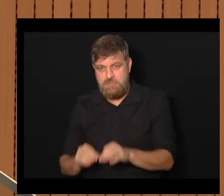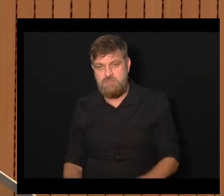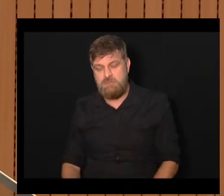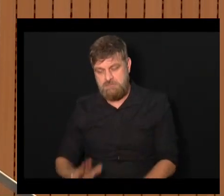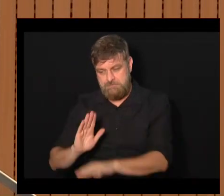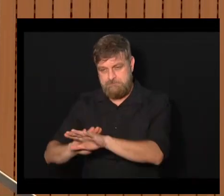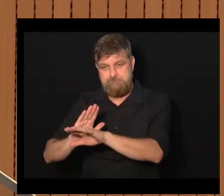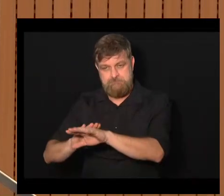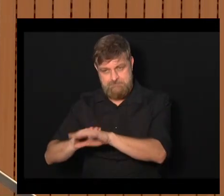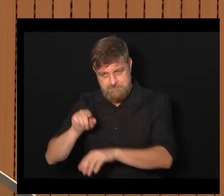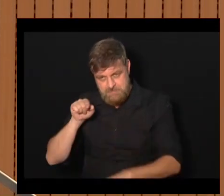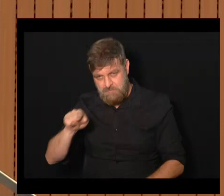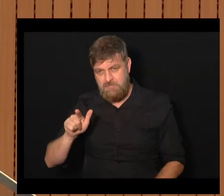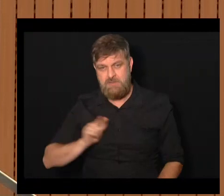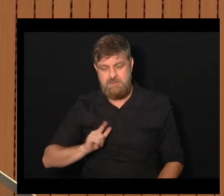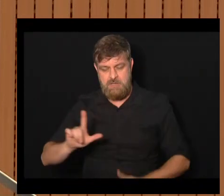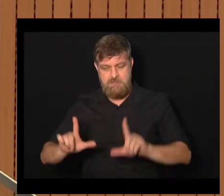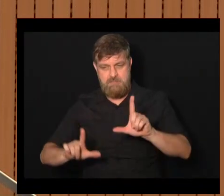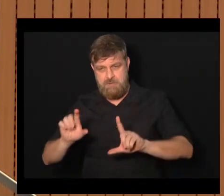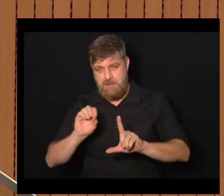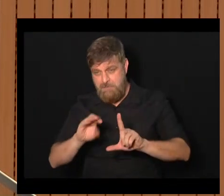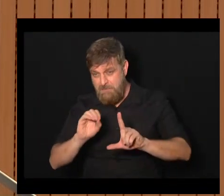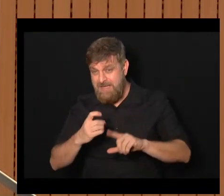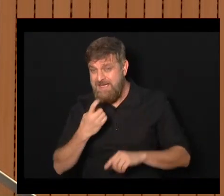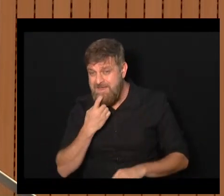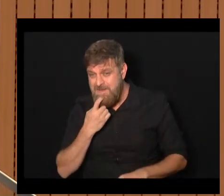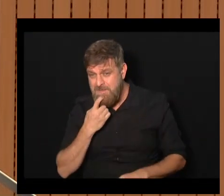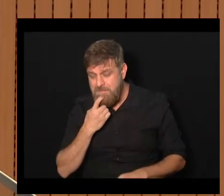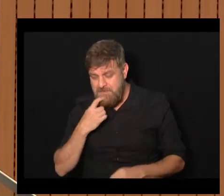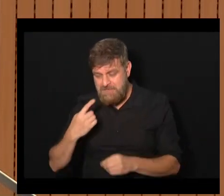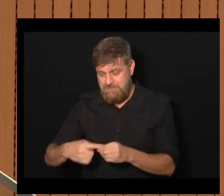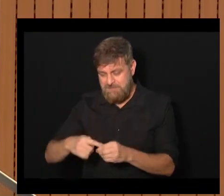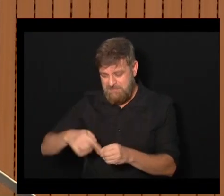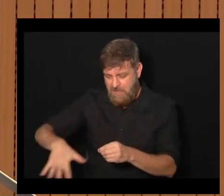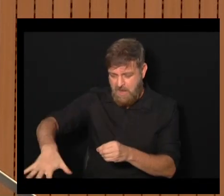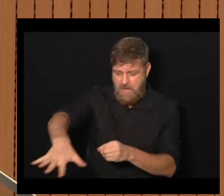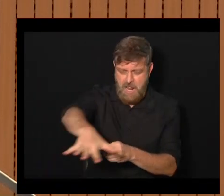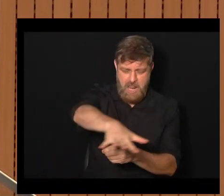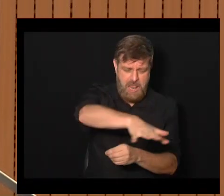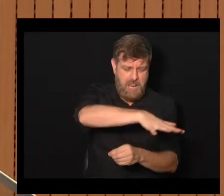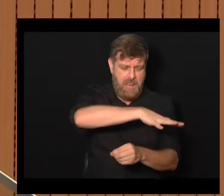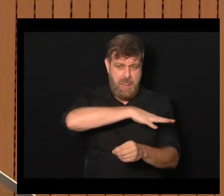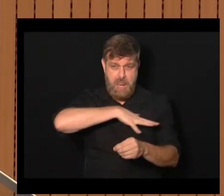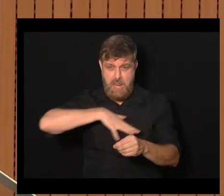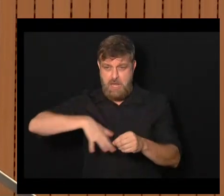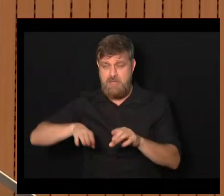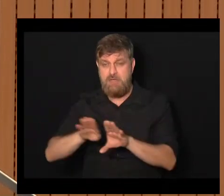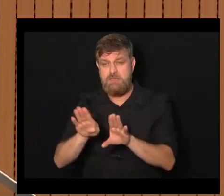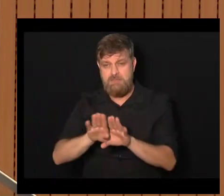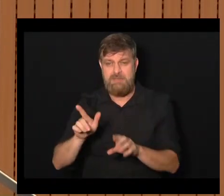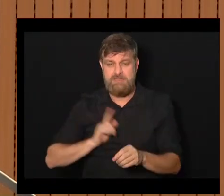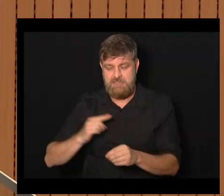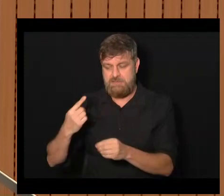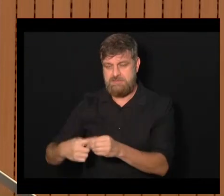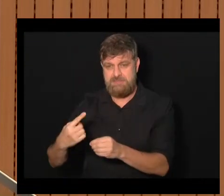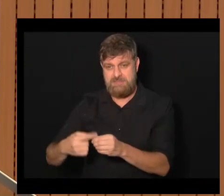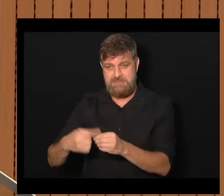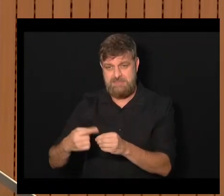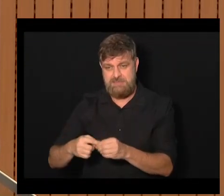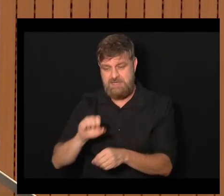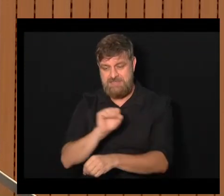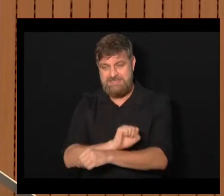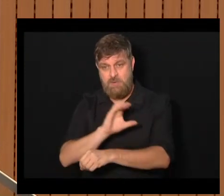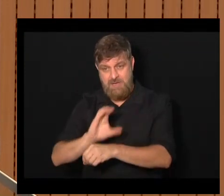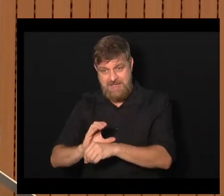que hoje envolve não só Campinas e região metropolitana, como também envolve as cidades de São